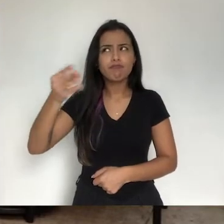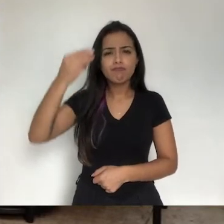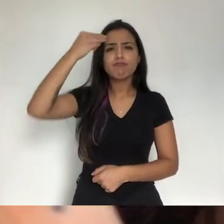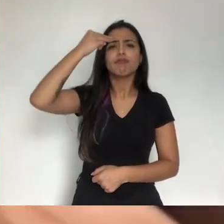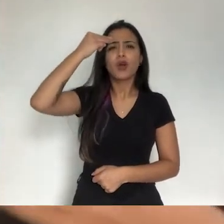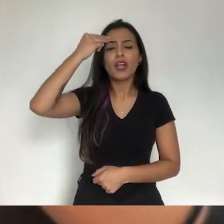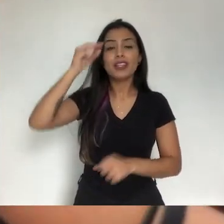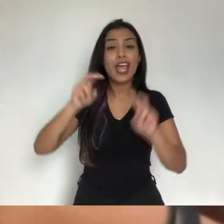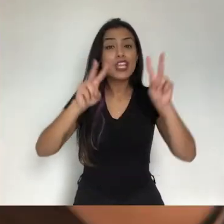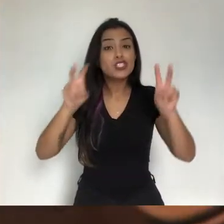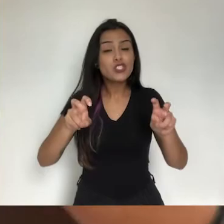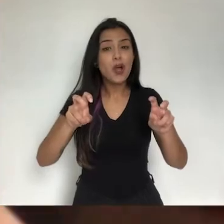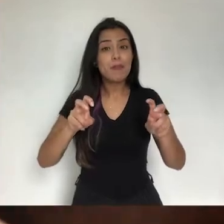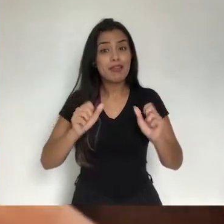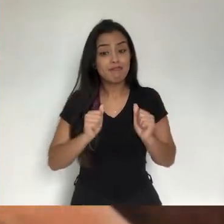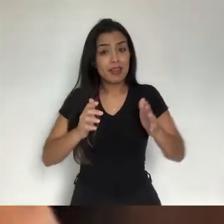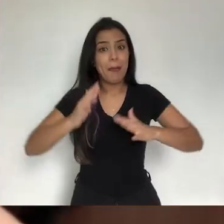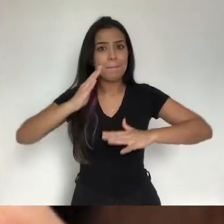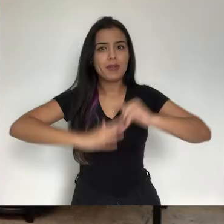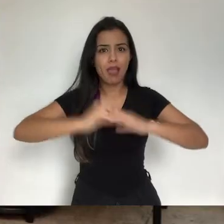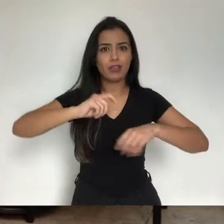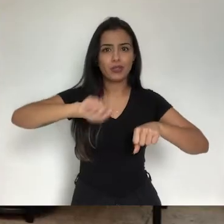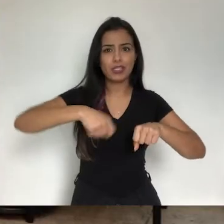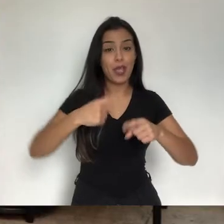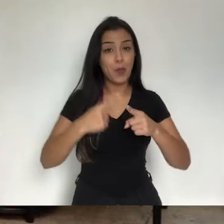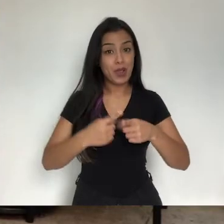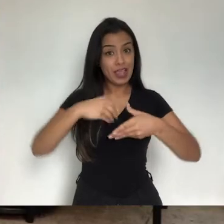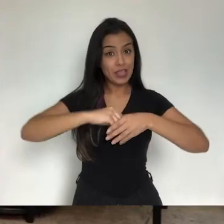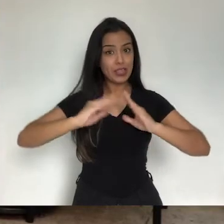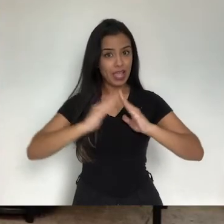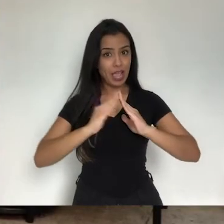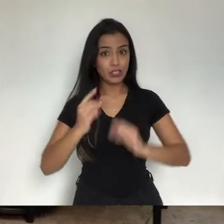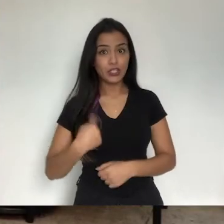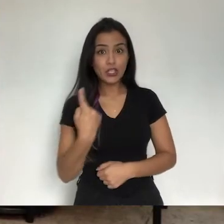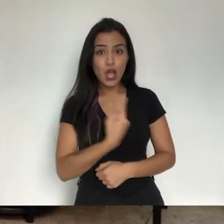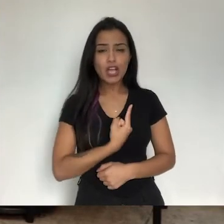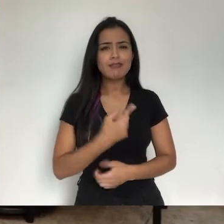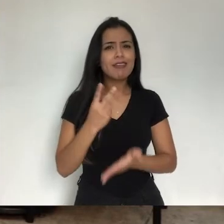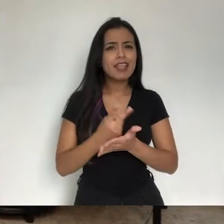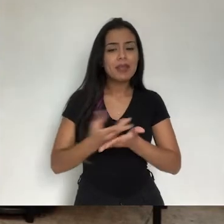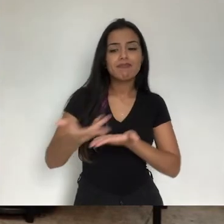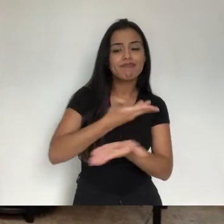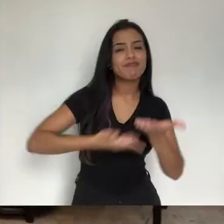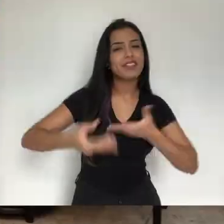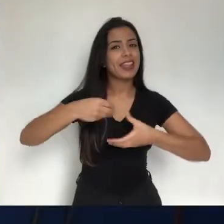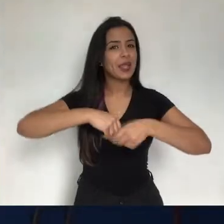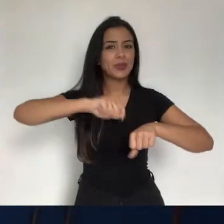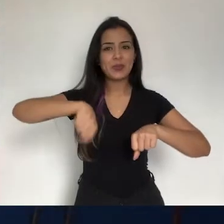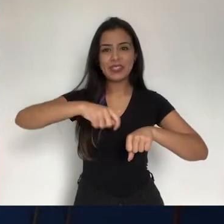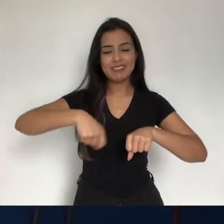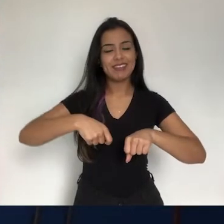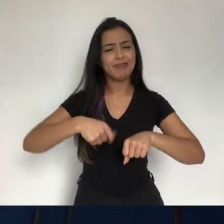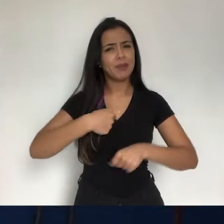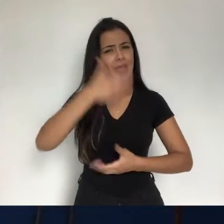a respeito da ação cozinhar, porque na nossa casa eles são muito envolvidos na cozinha e tudo gira em torno da